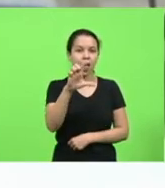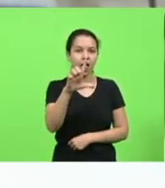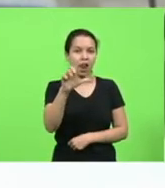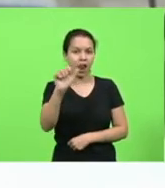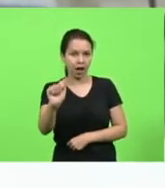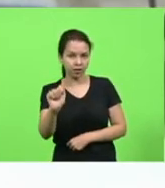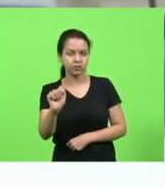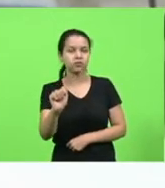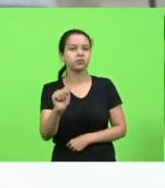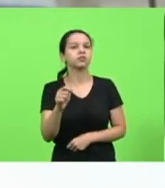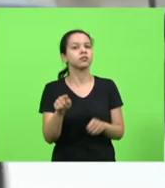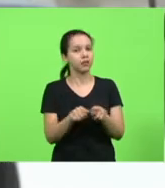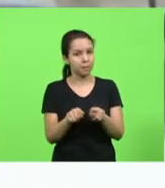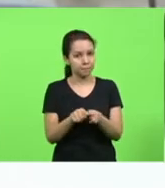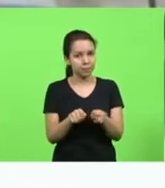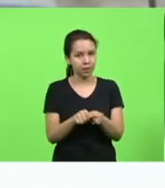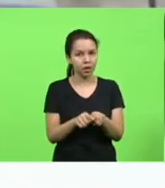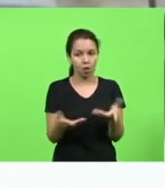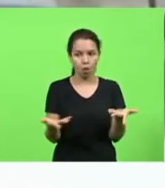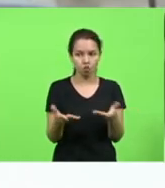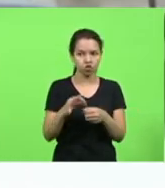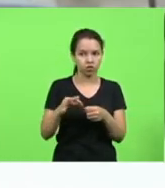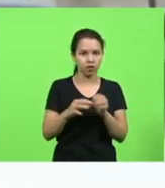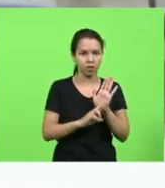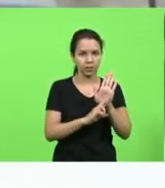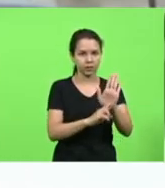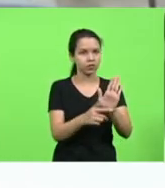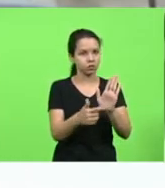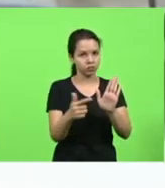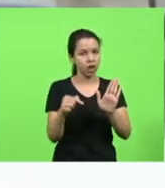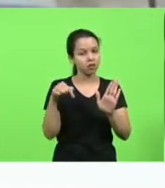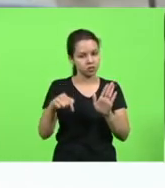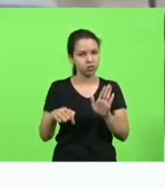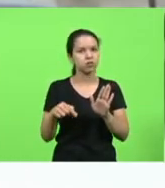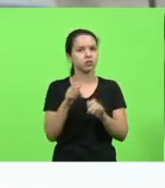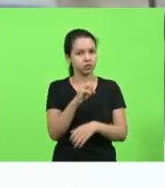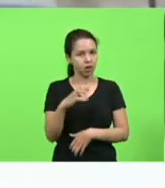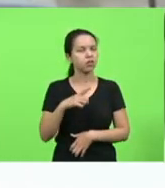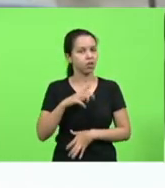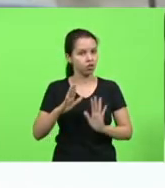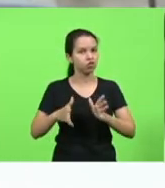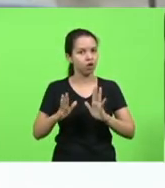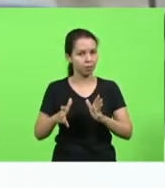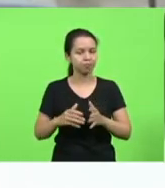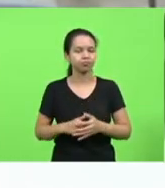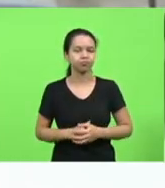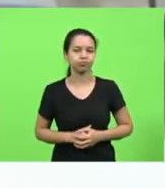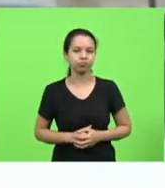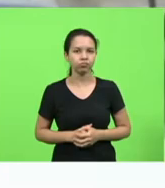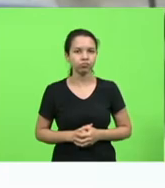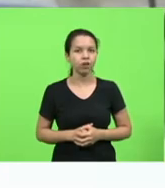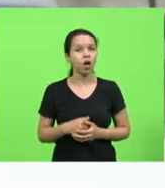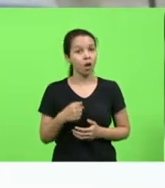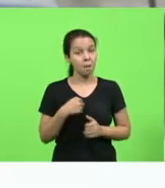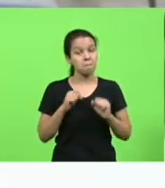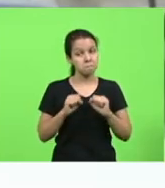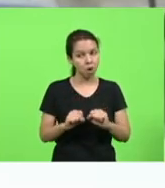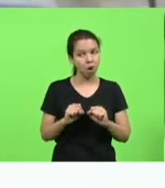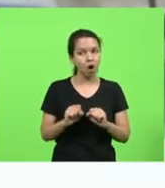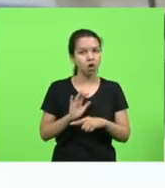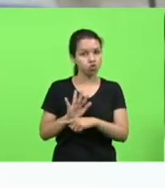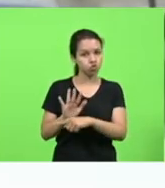entidade representando aqui, que hoje em dia tem, aqui em Santa Catarina. Mas, assim, eu posso também ajudá-los no sentido